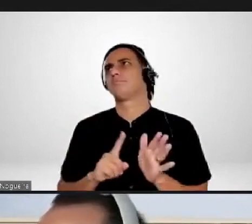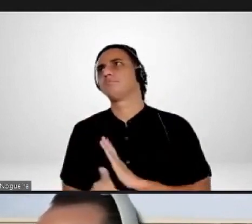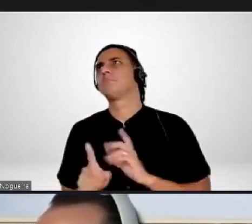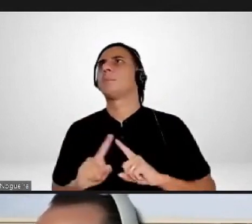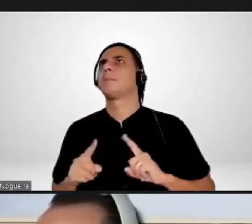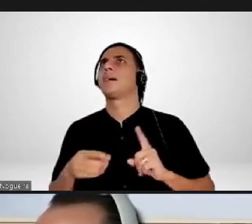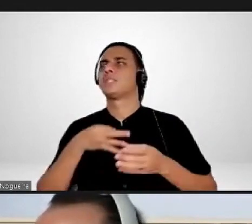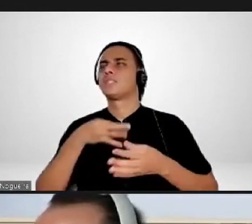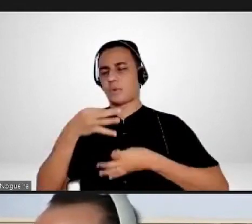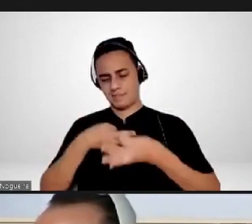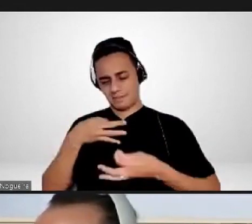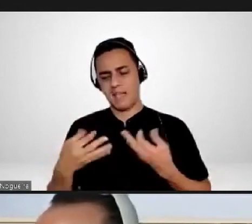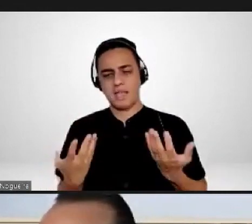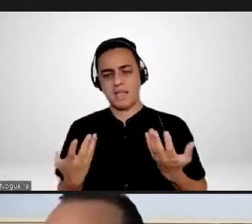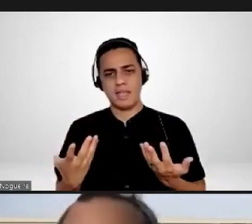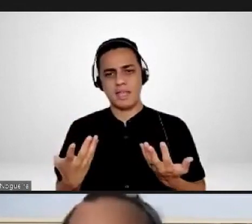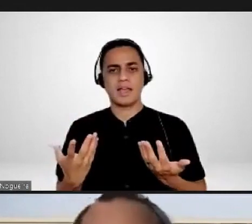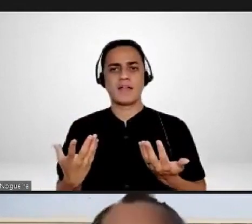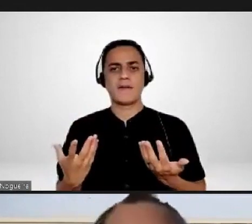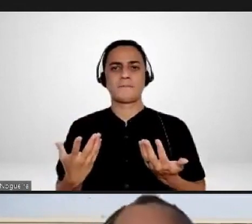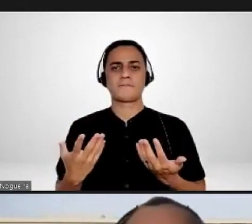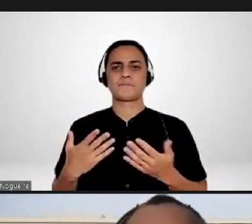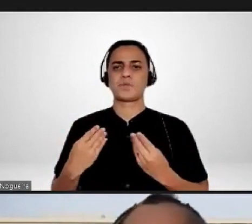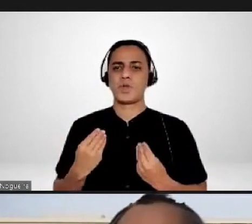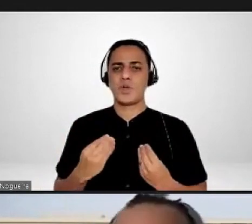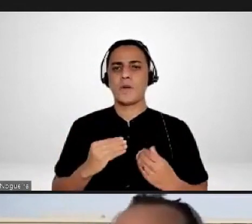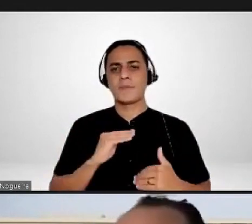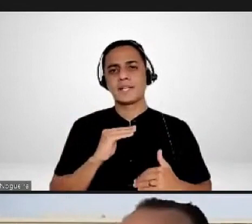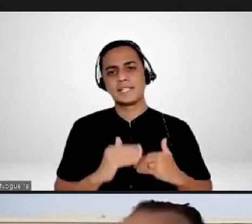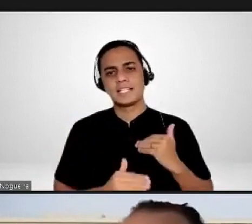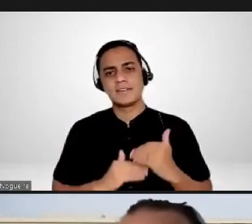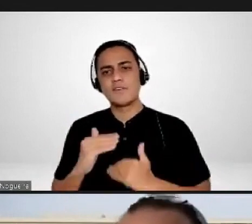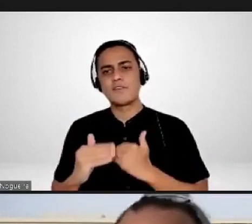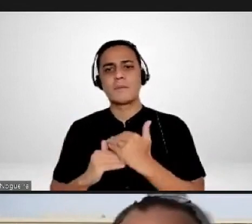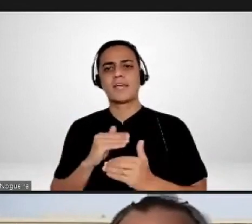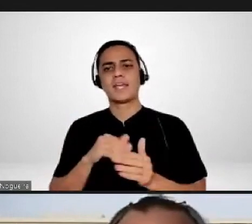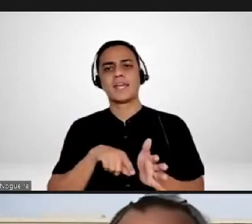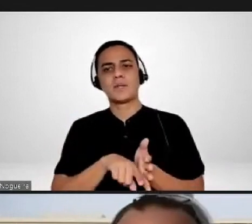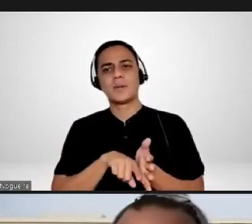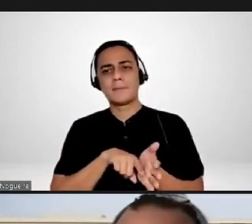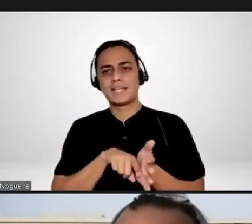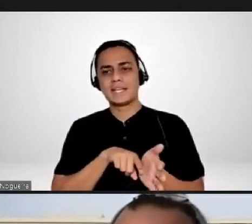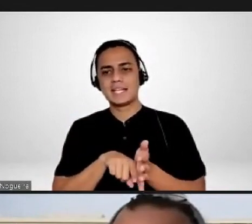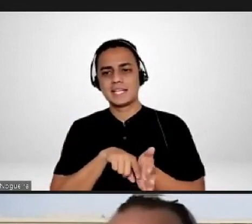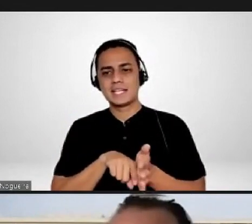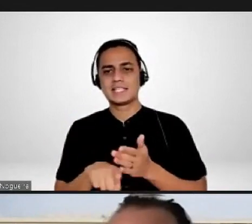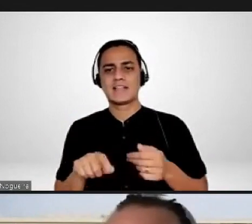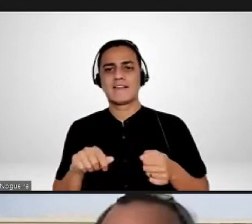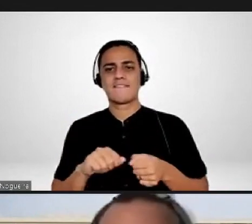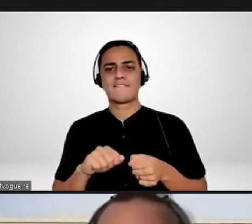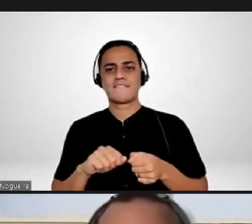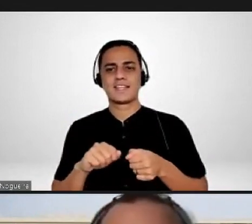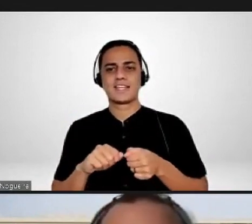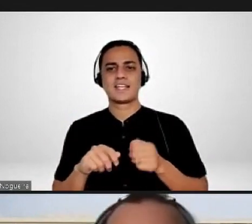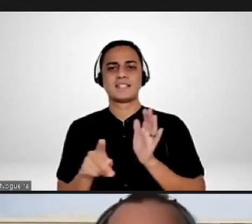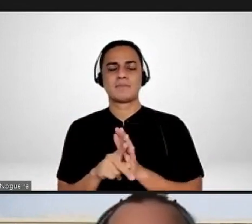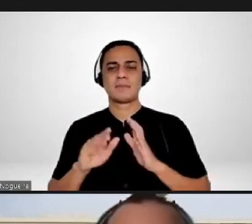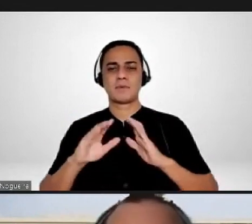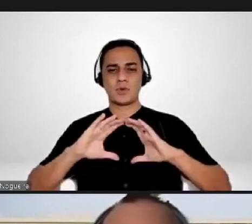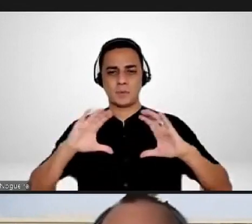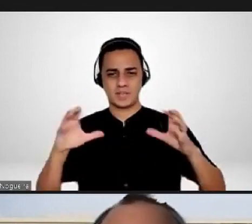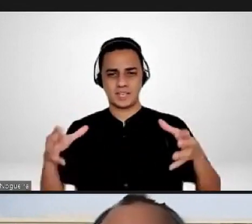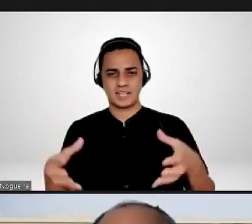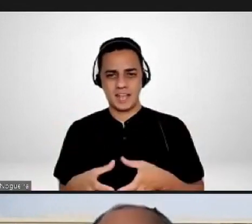comentários, esse desenvolvimento dessa pesquisa que vocês fizeram na comunidade,